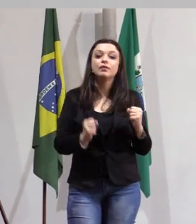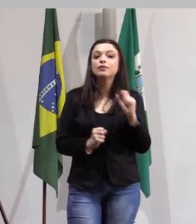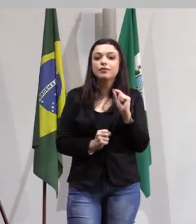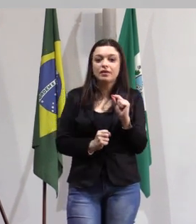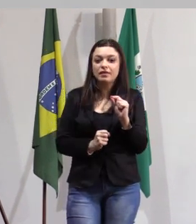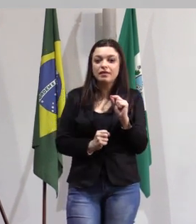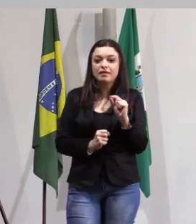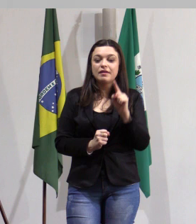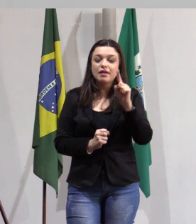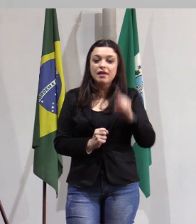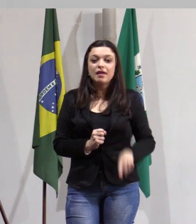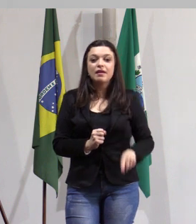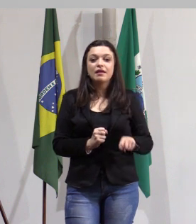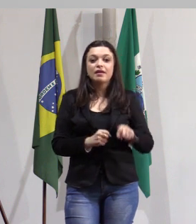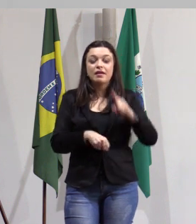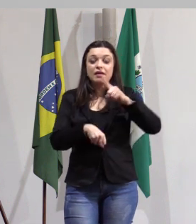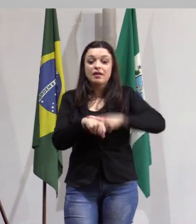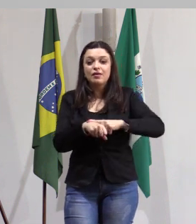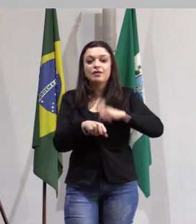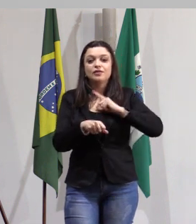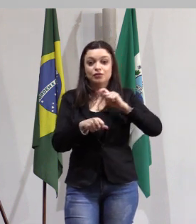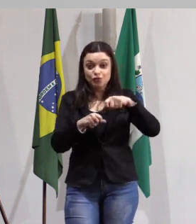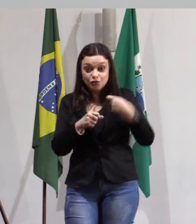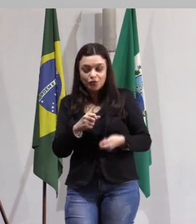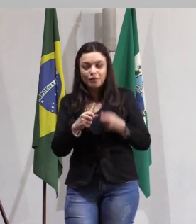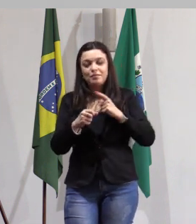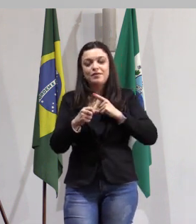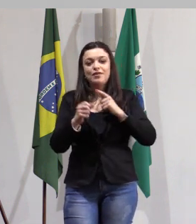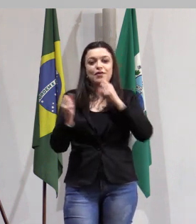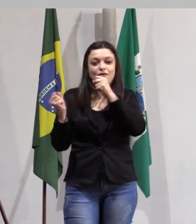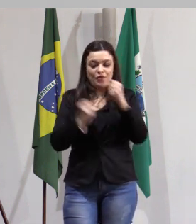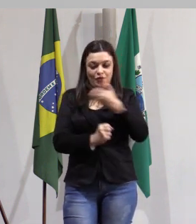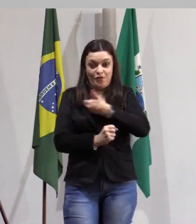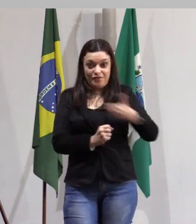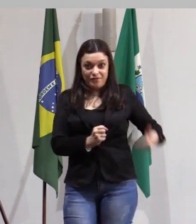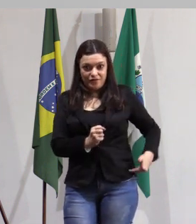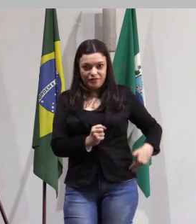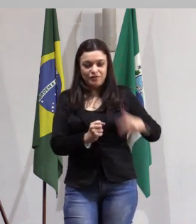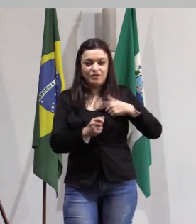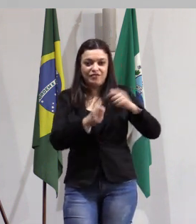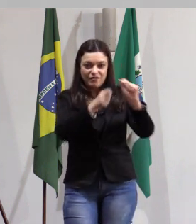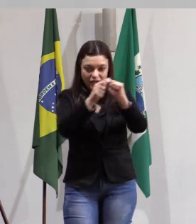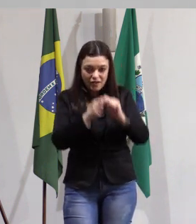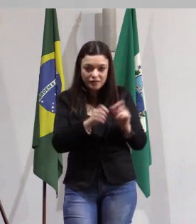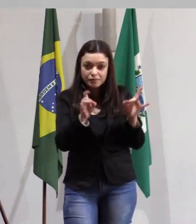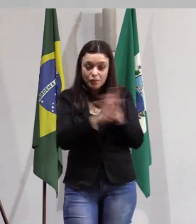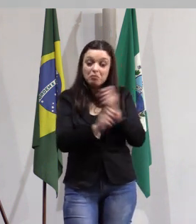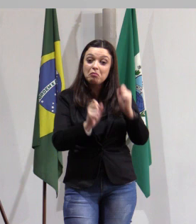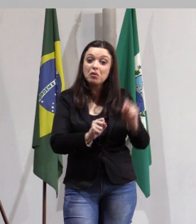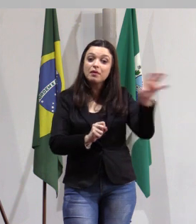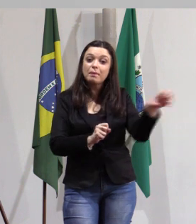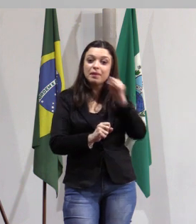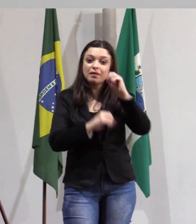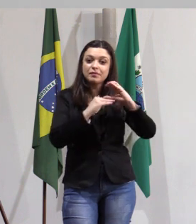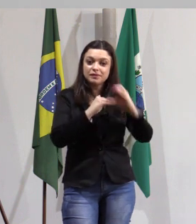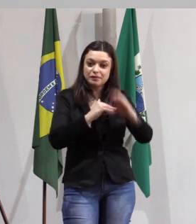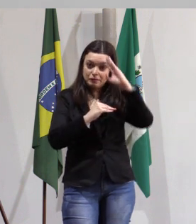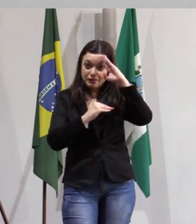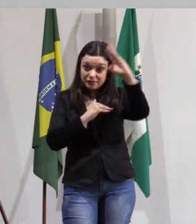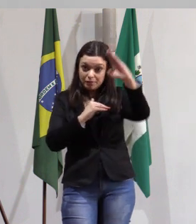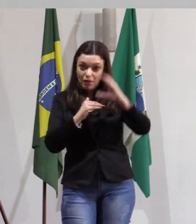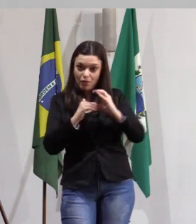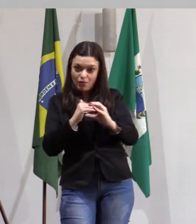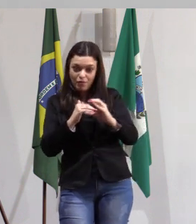é estabelecido por ato do Poder Executivo e poderá propor o uso de percentual de recursos do principal para aplicação das